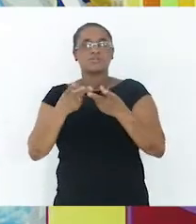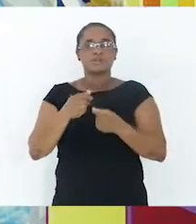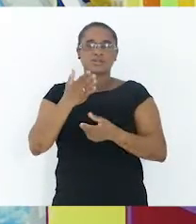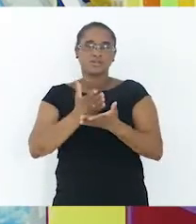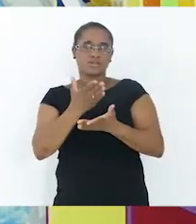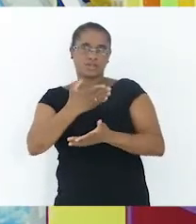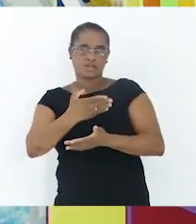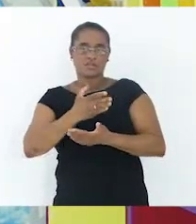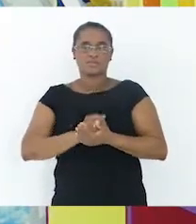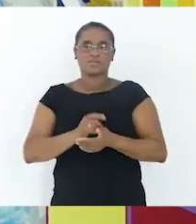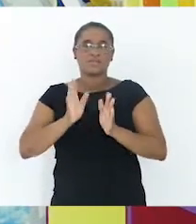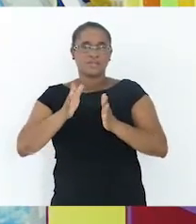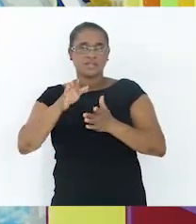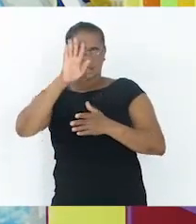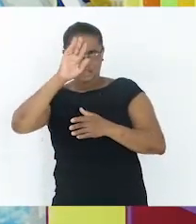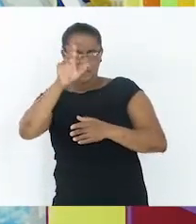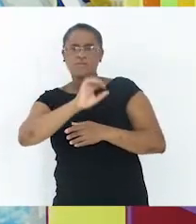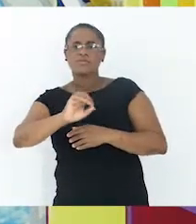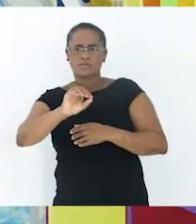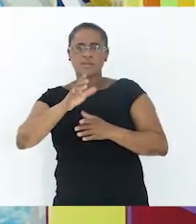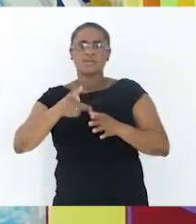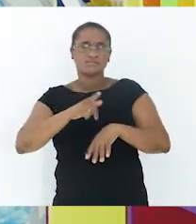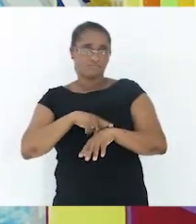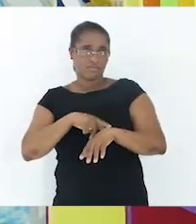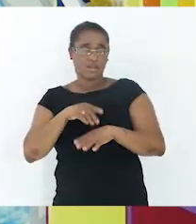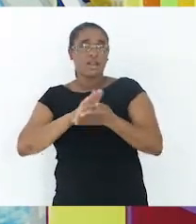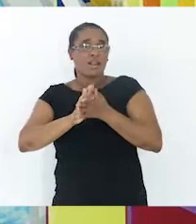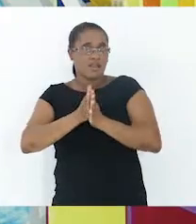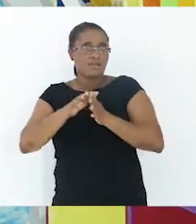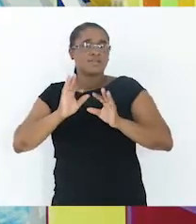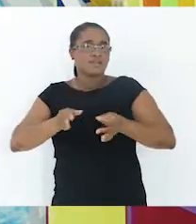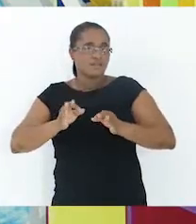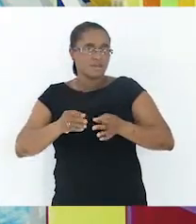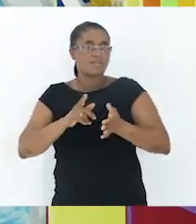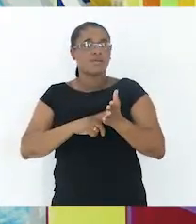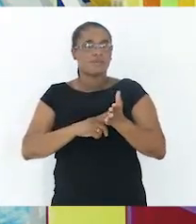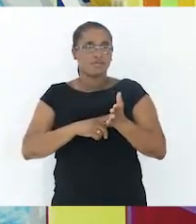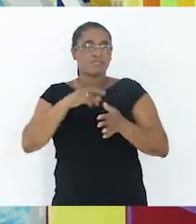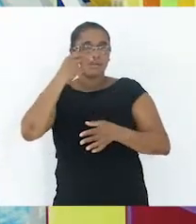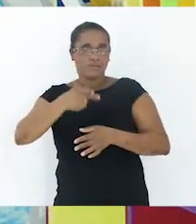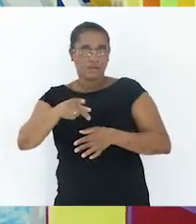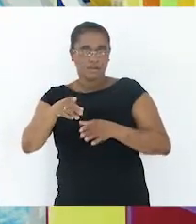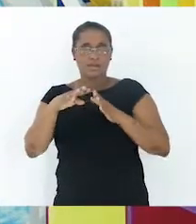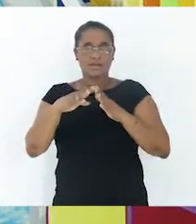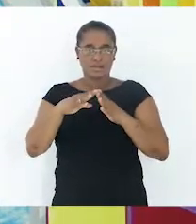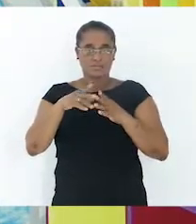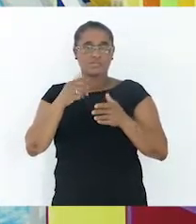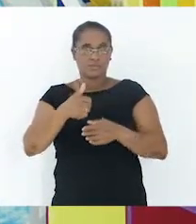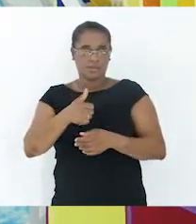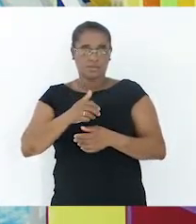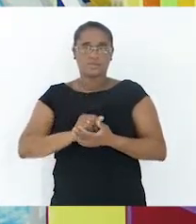ano. Já sabem, nessa época, lavem sempre as mãos e fiquem em casa, tá